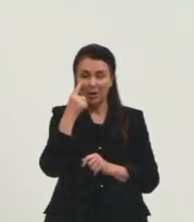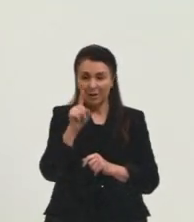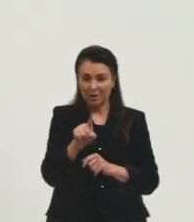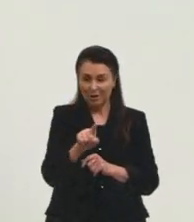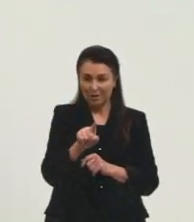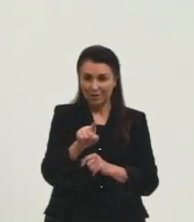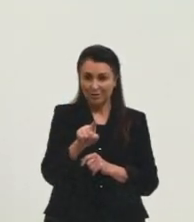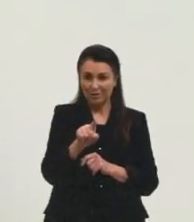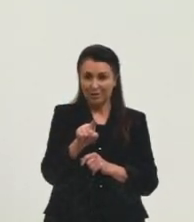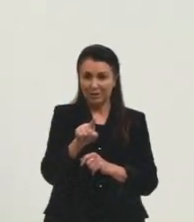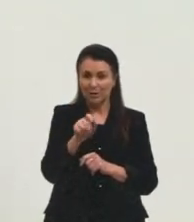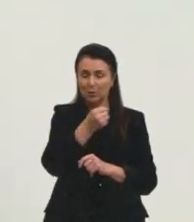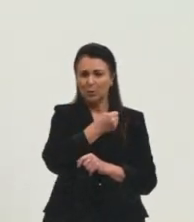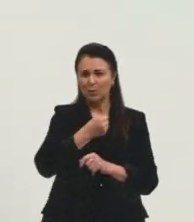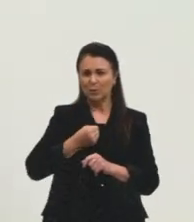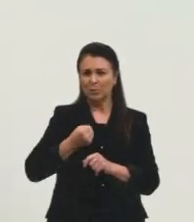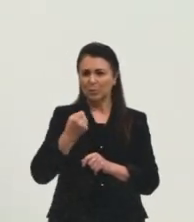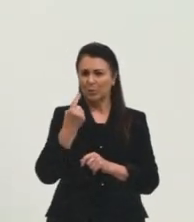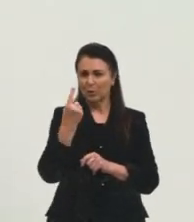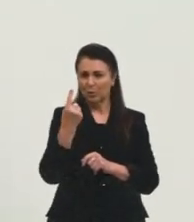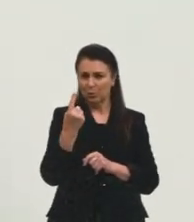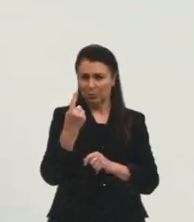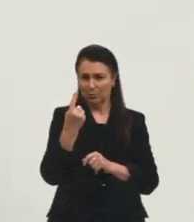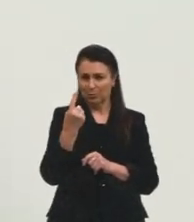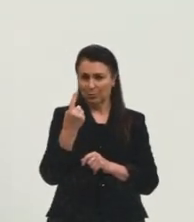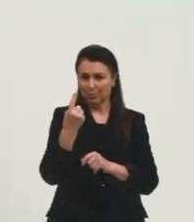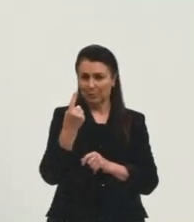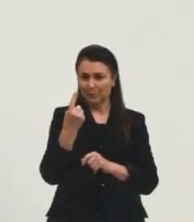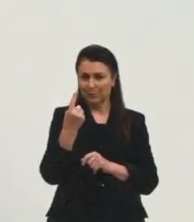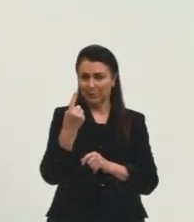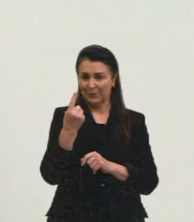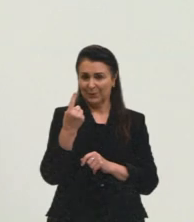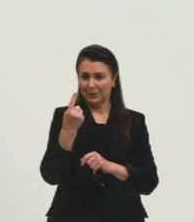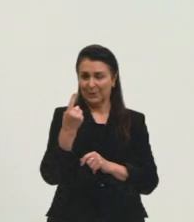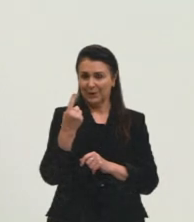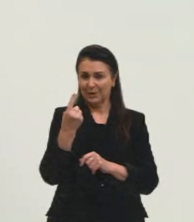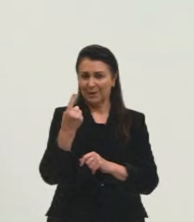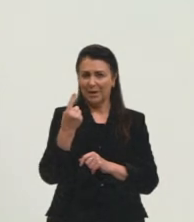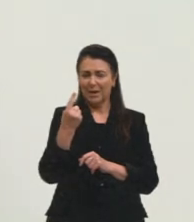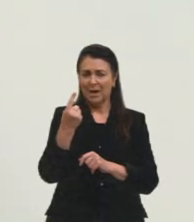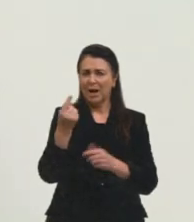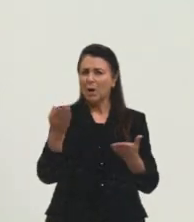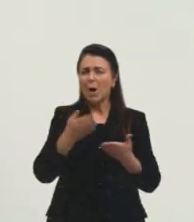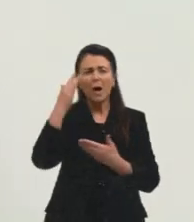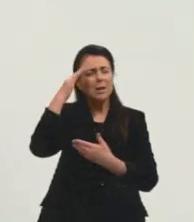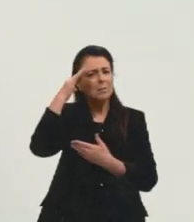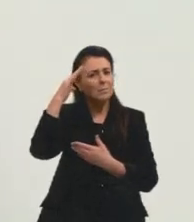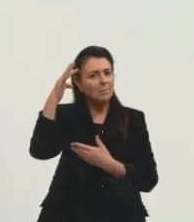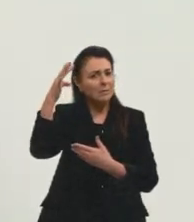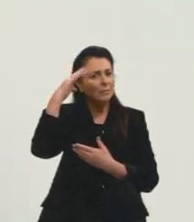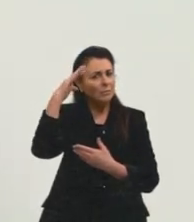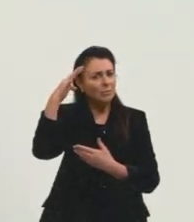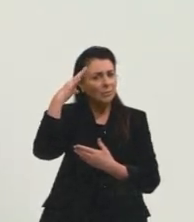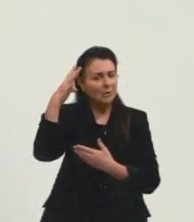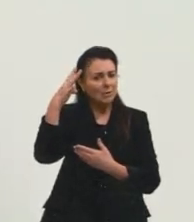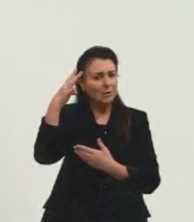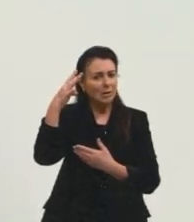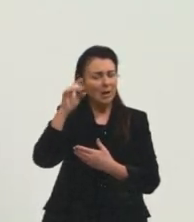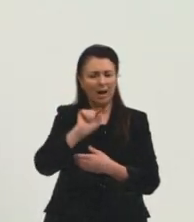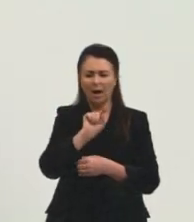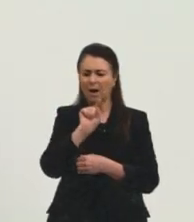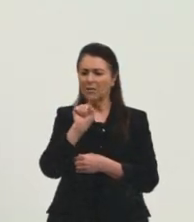o meu o número um que é o número que tem aqui na frente e eu vou imaginar que a